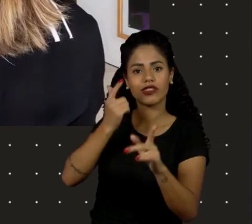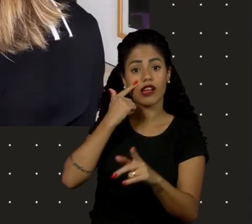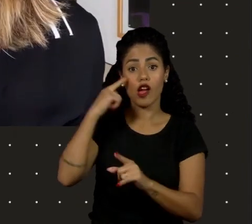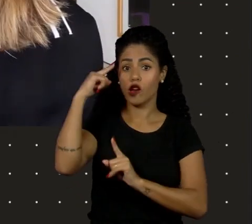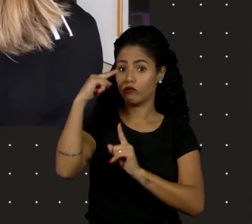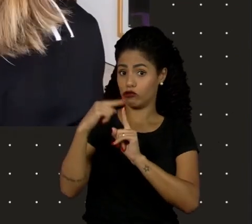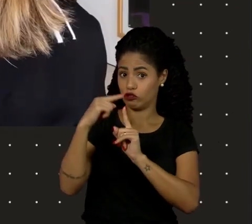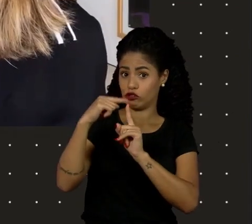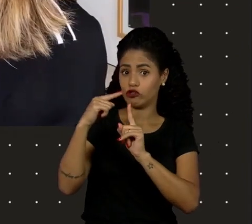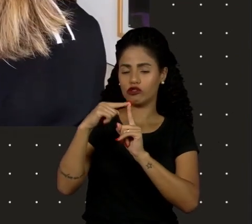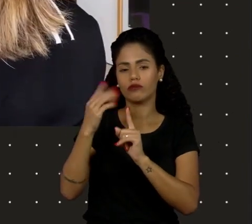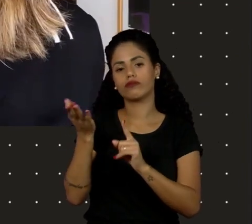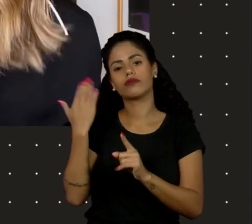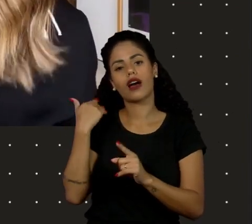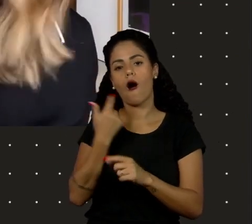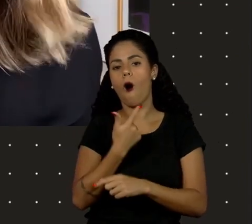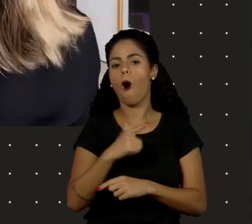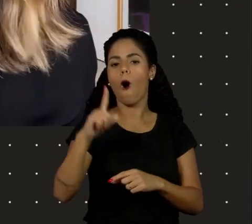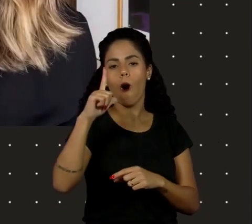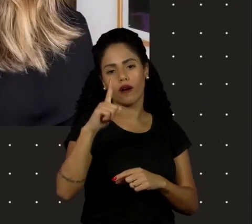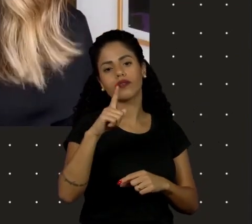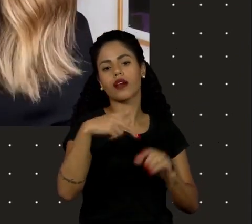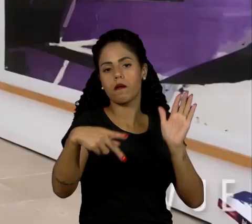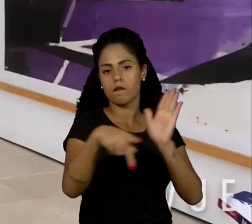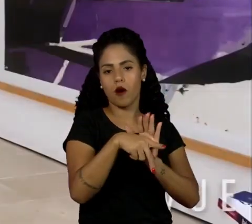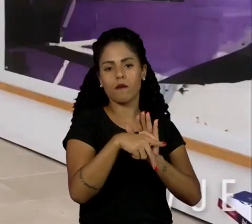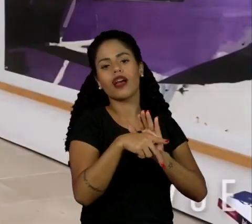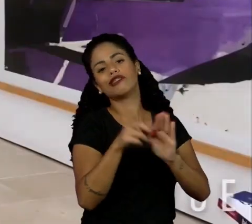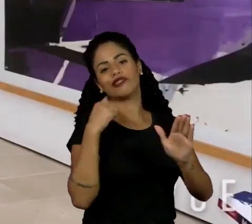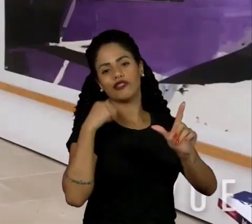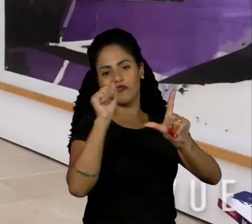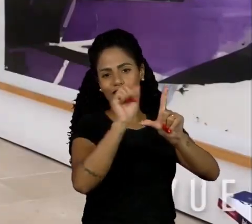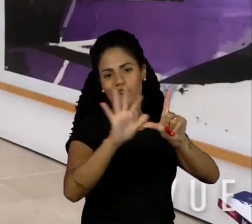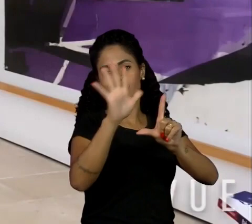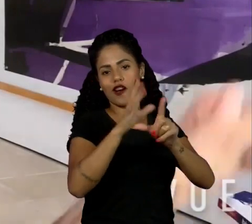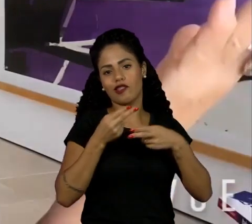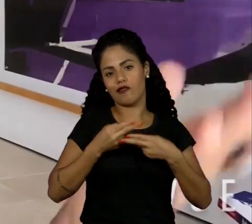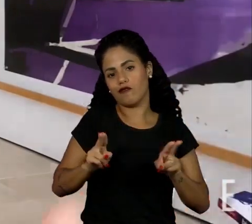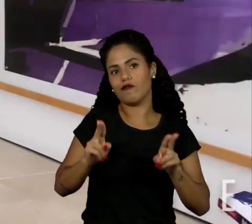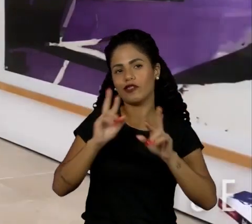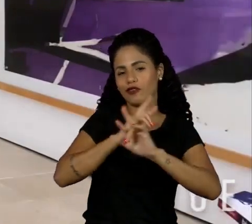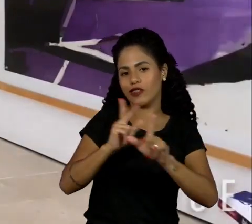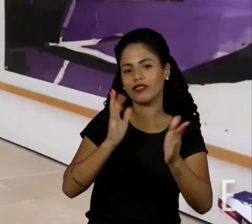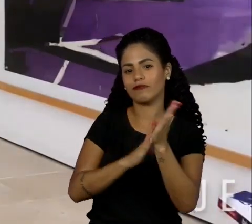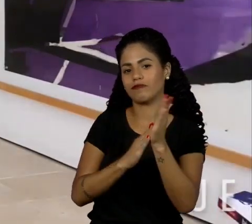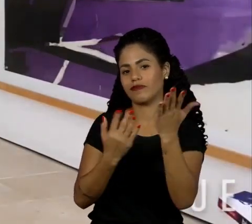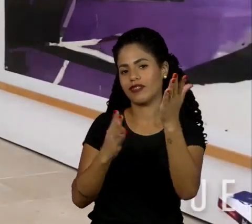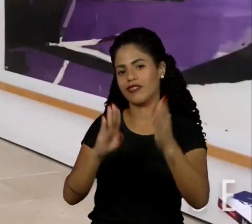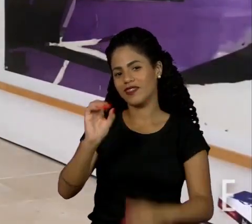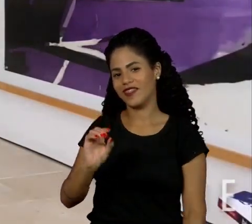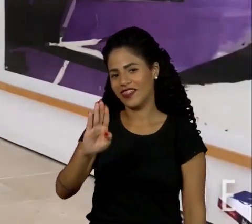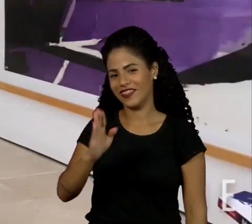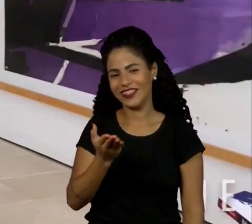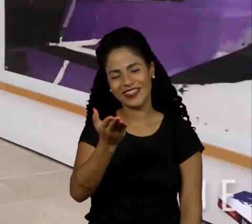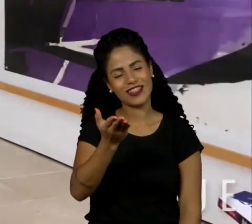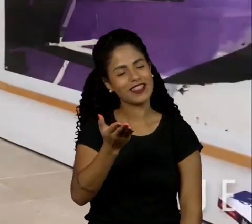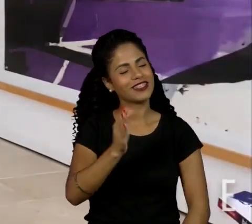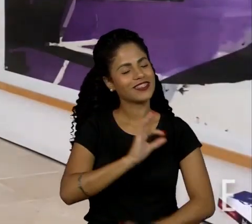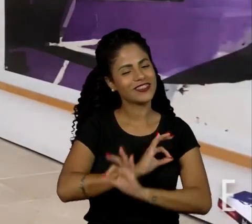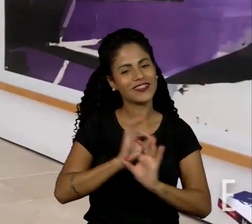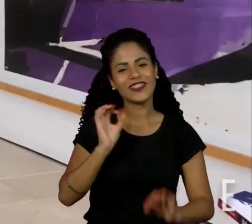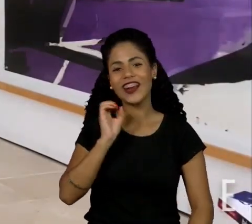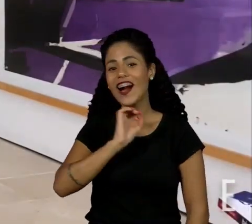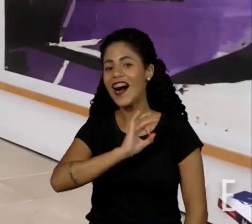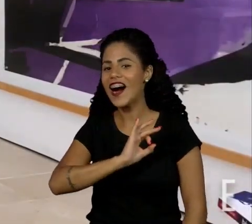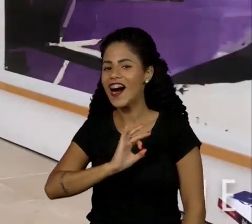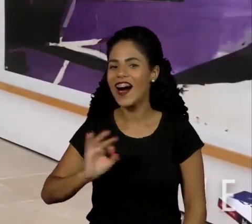foto na Playboy, isso sim é que mudou tudo. Parabéns, Bob. Foi muito bom